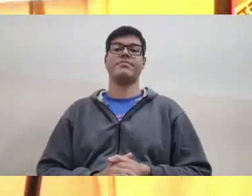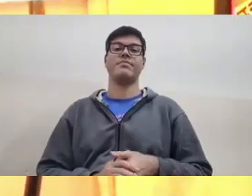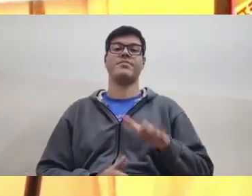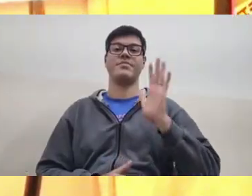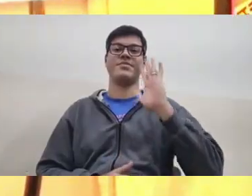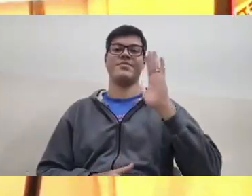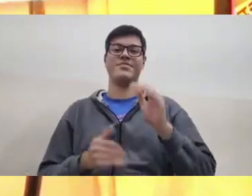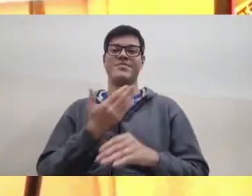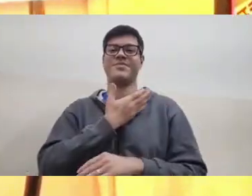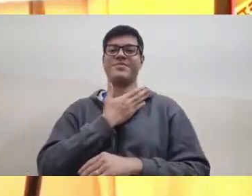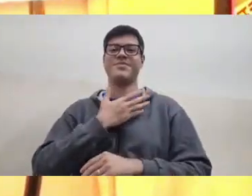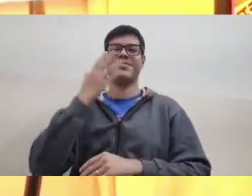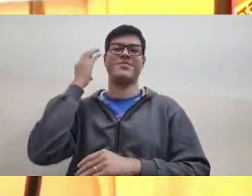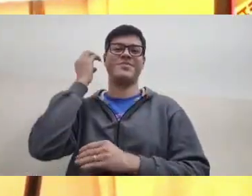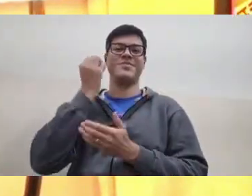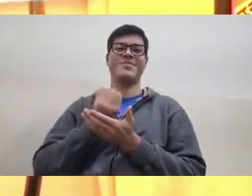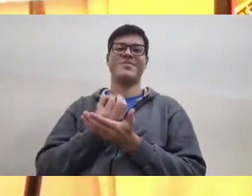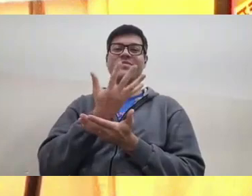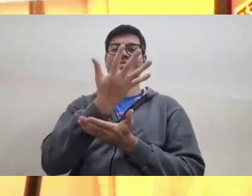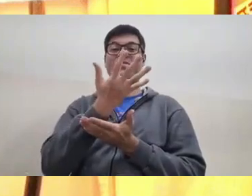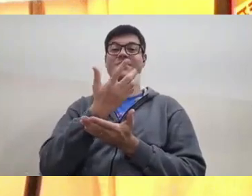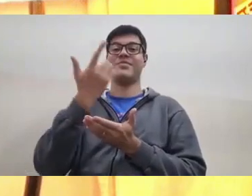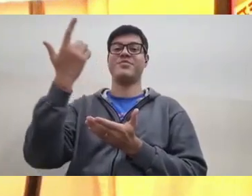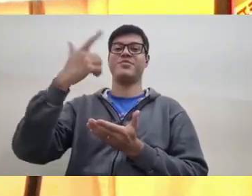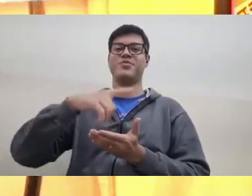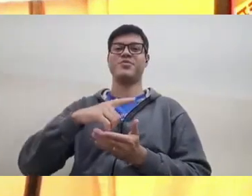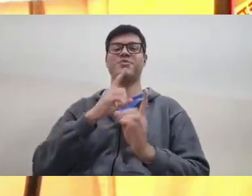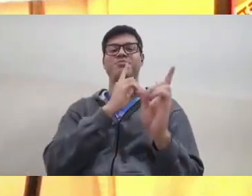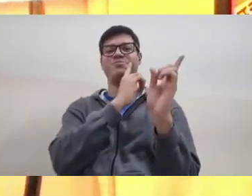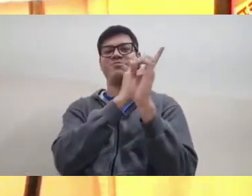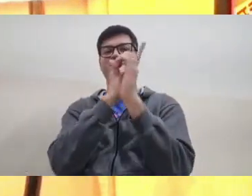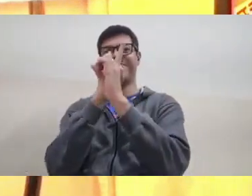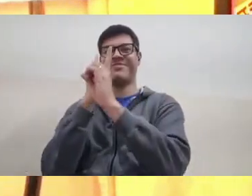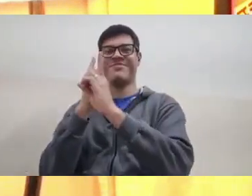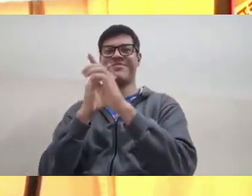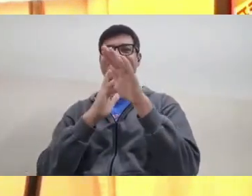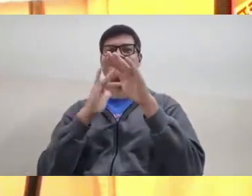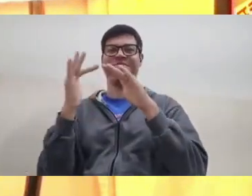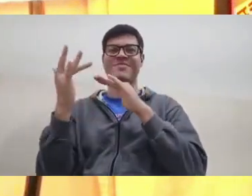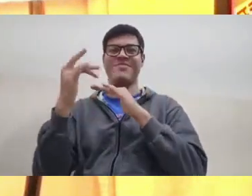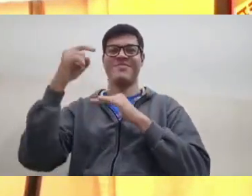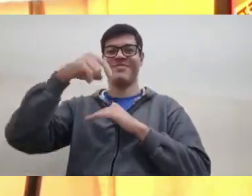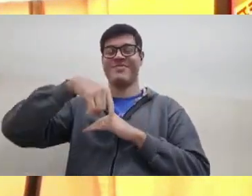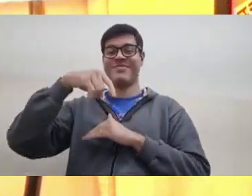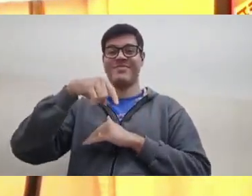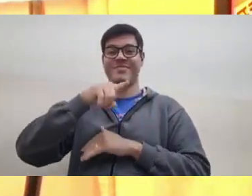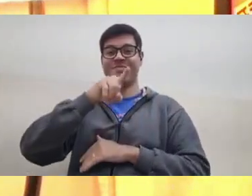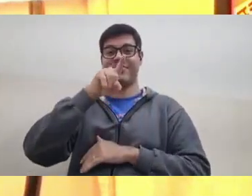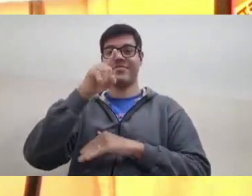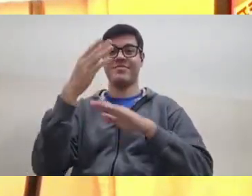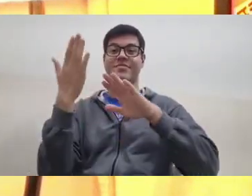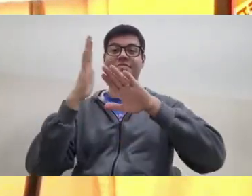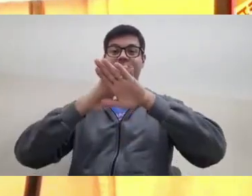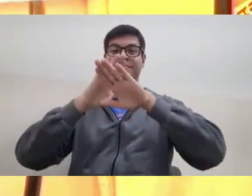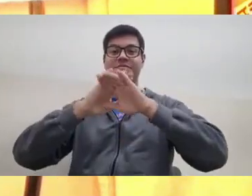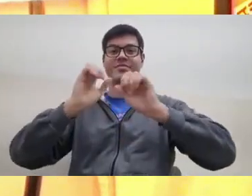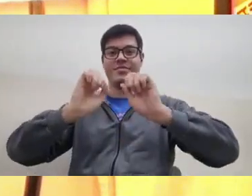Olá amigos do podcast minha Araras novamente nos encontramos em um encontro gostoso aí você